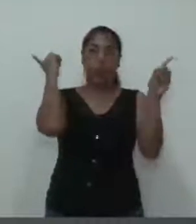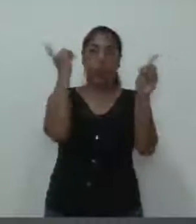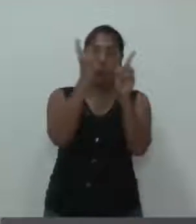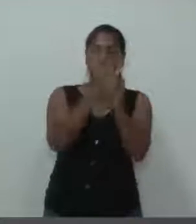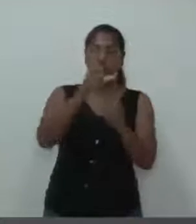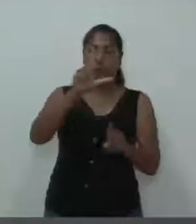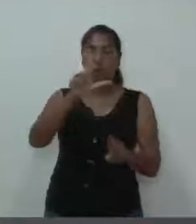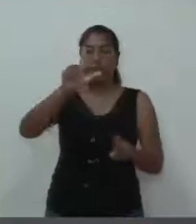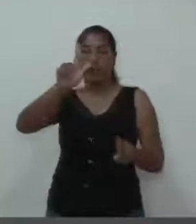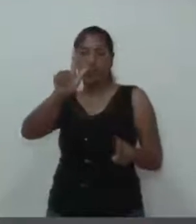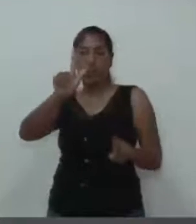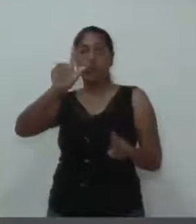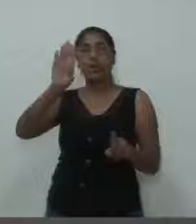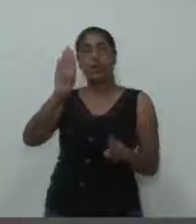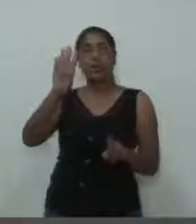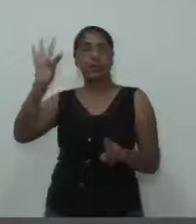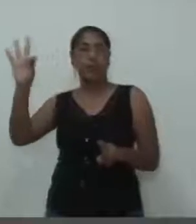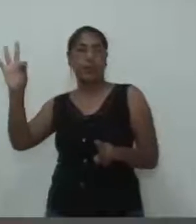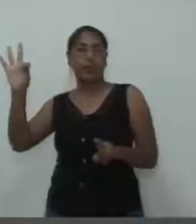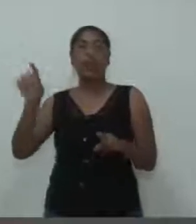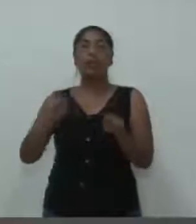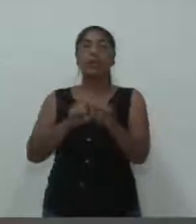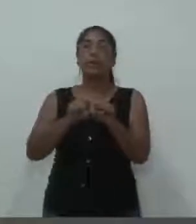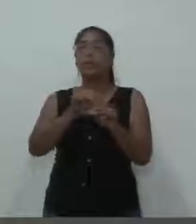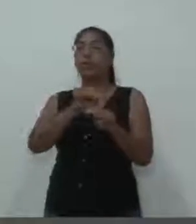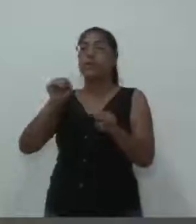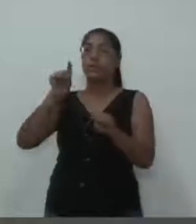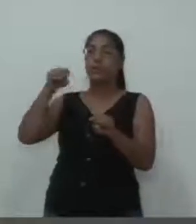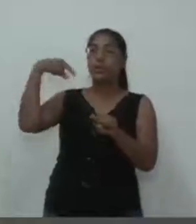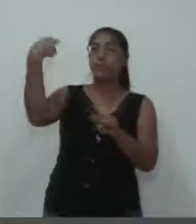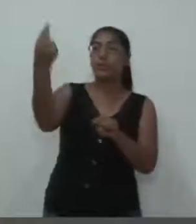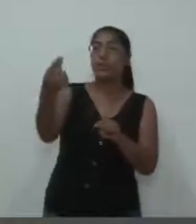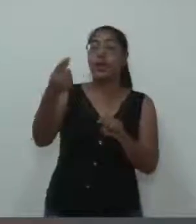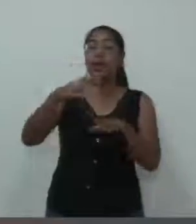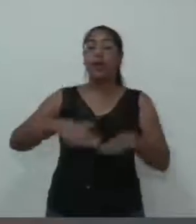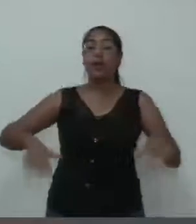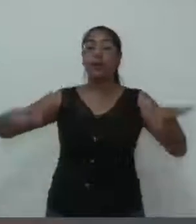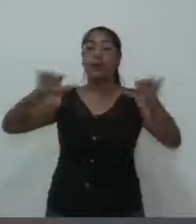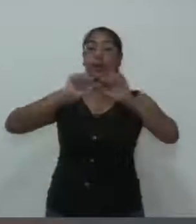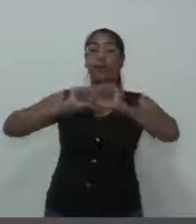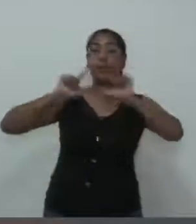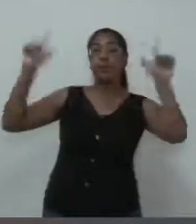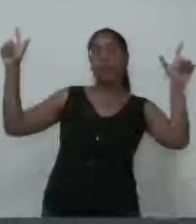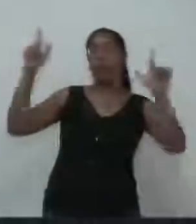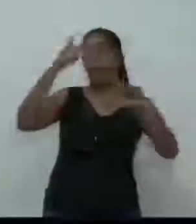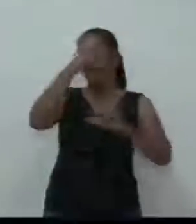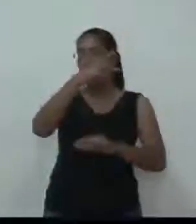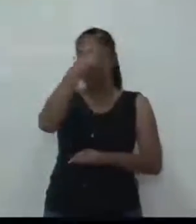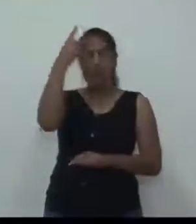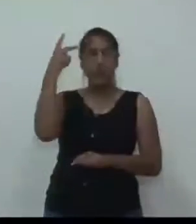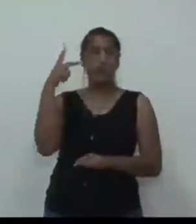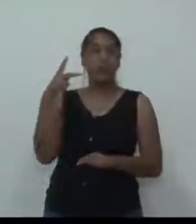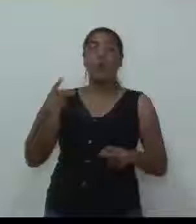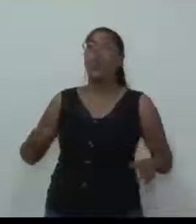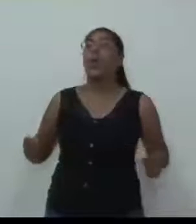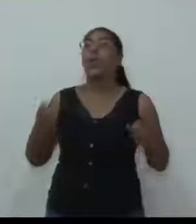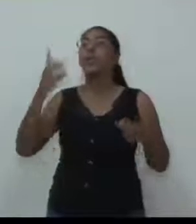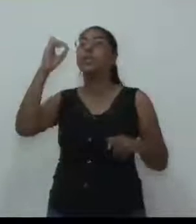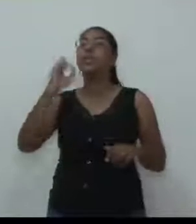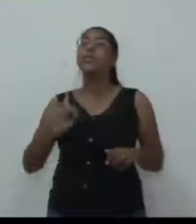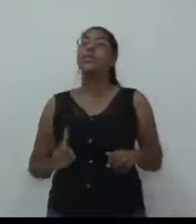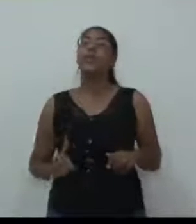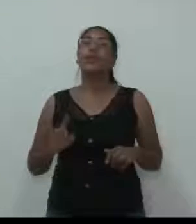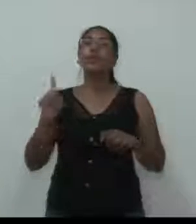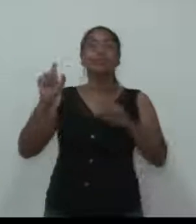outra semana a gente começa a falar um pouquinho da Semana da Pessoa com Deficiência. Coloca, por favor, Soninha. Então aqui é só